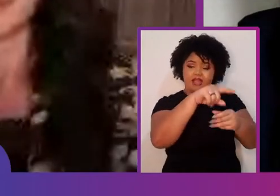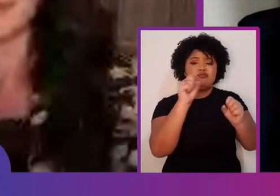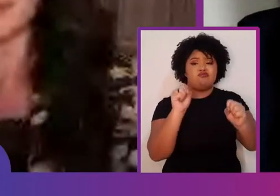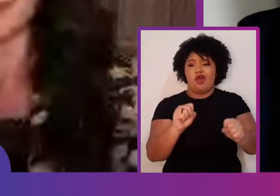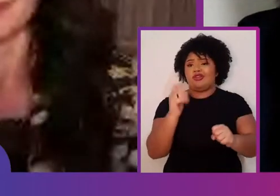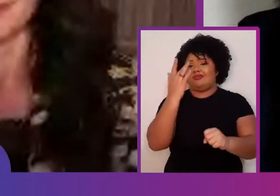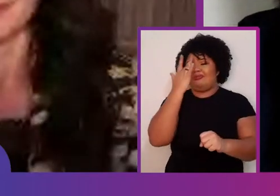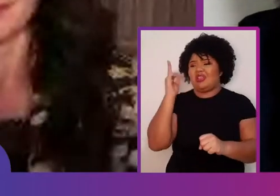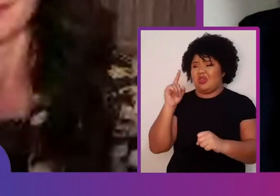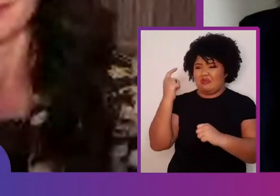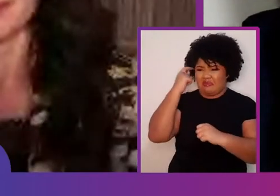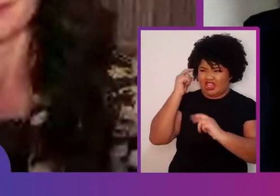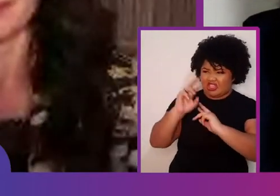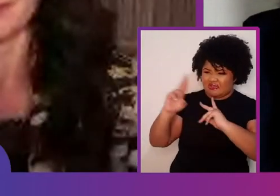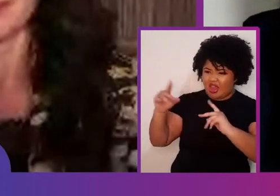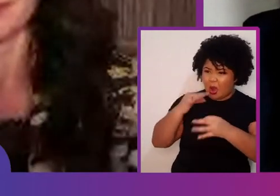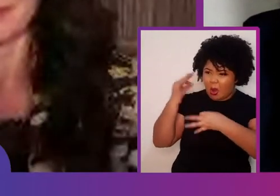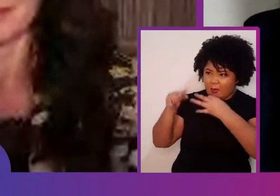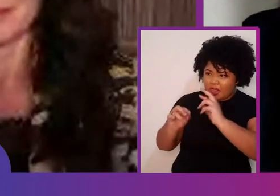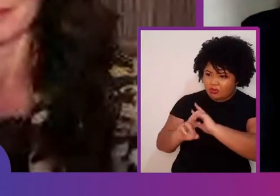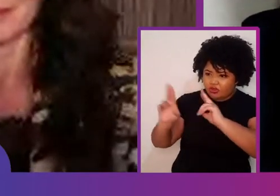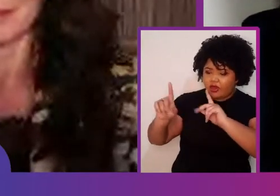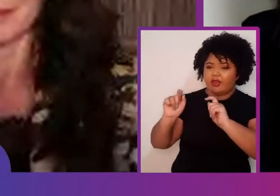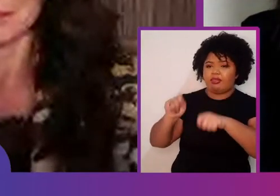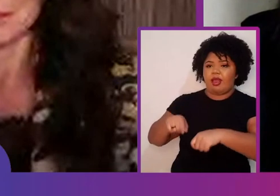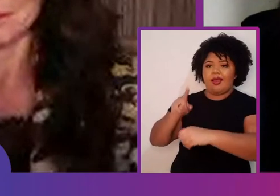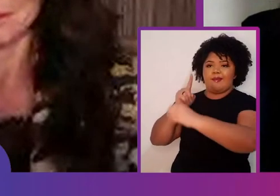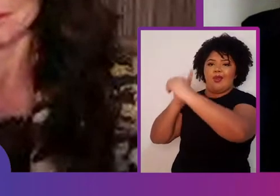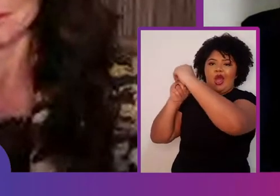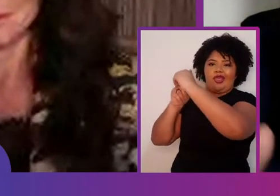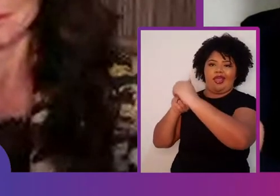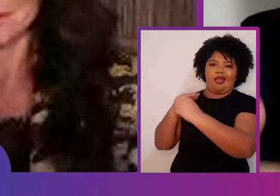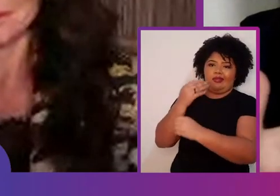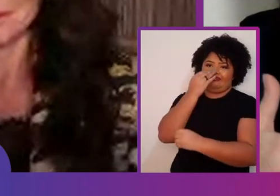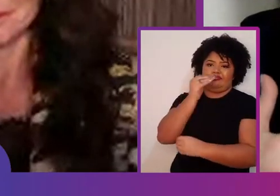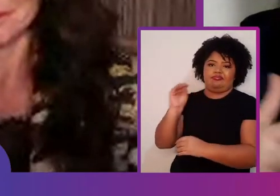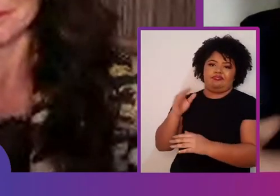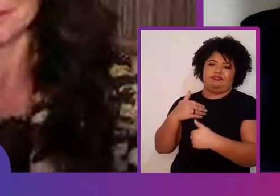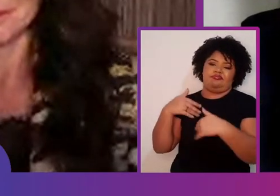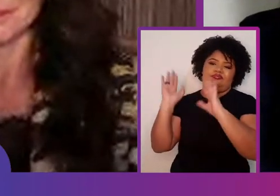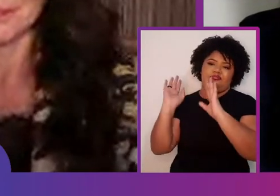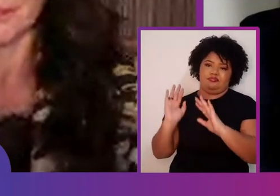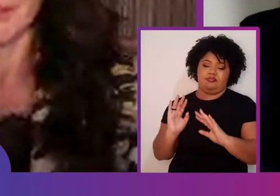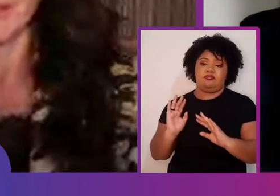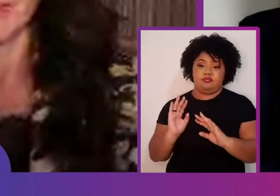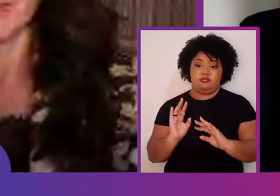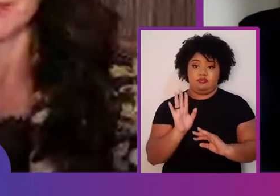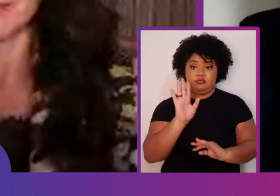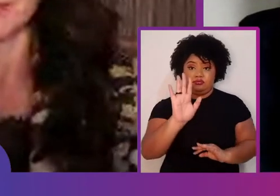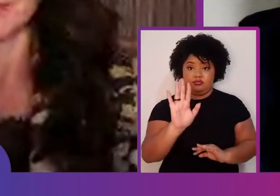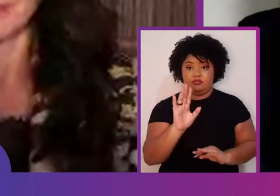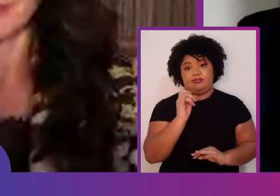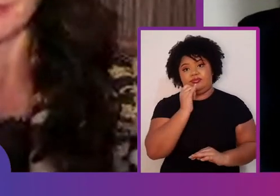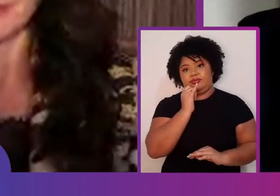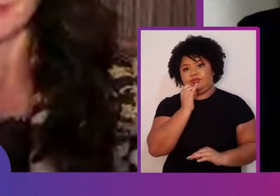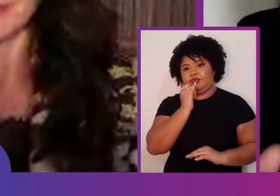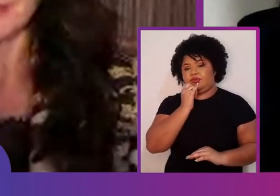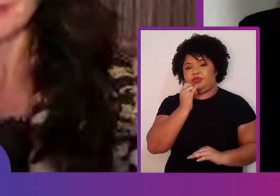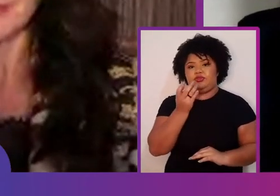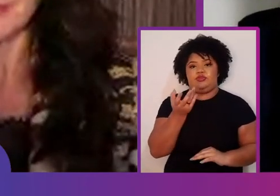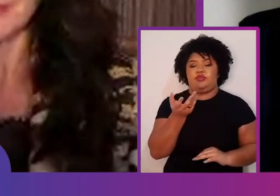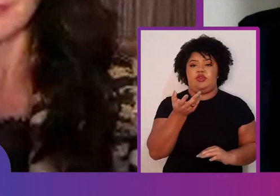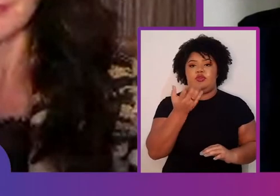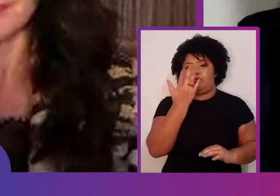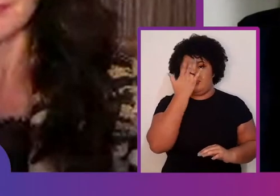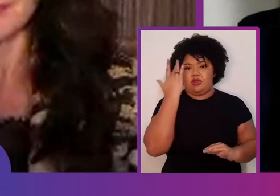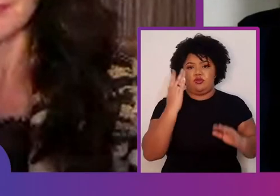pessoas e eliminar pessoas do nosso convívio que não vai ter nenhuma consequência, né? No condomínio, quando você vai discutir com as pessoas que